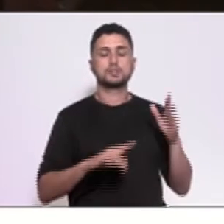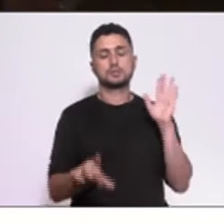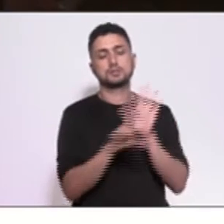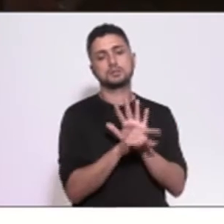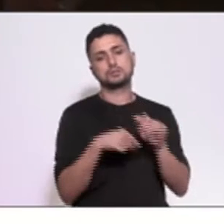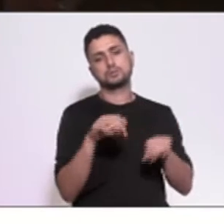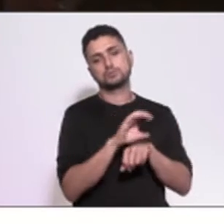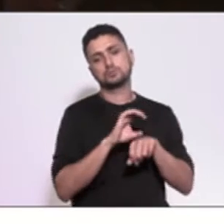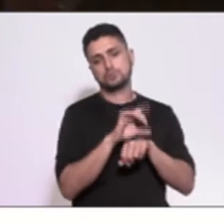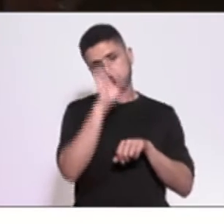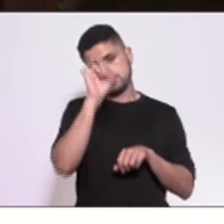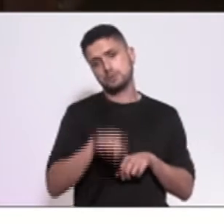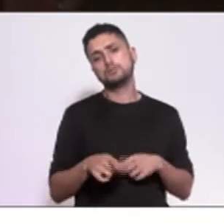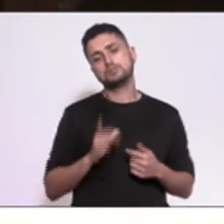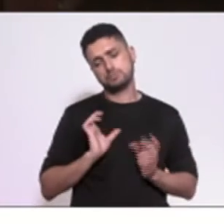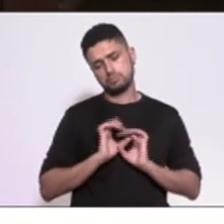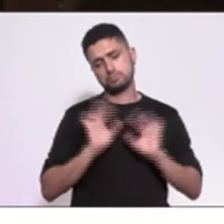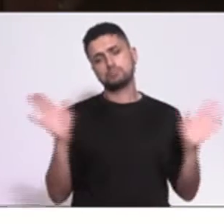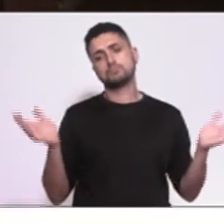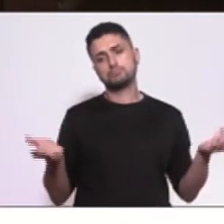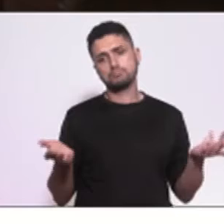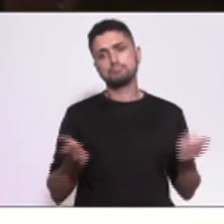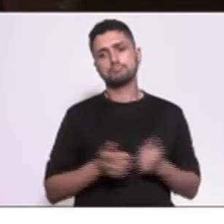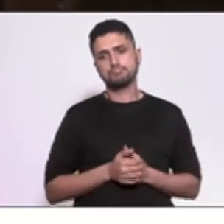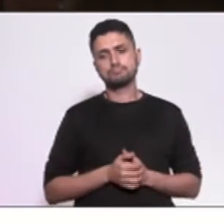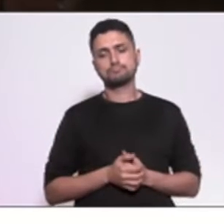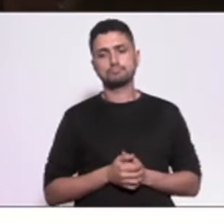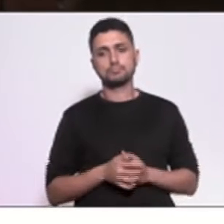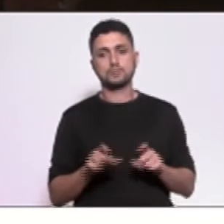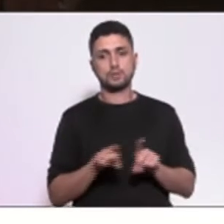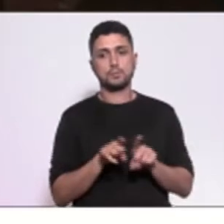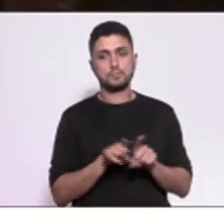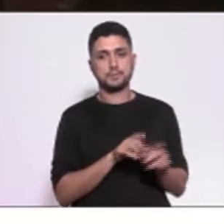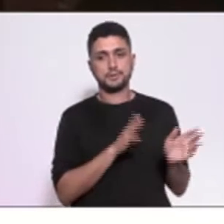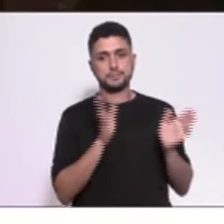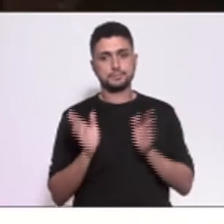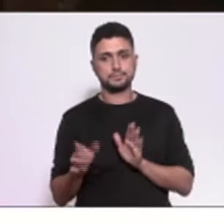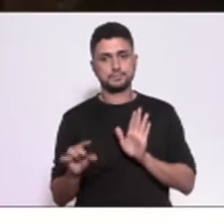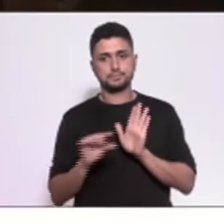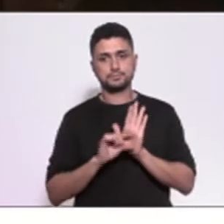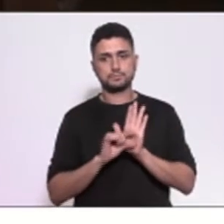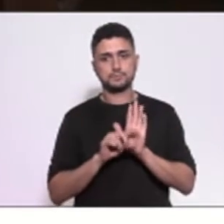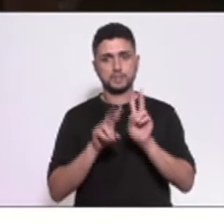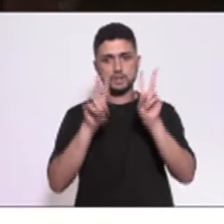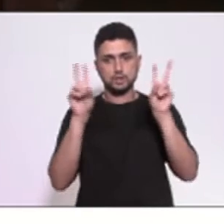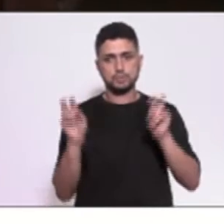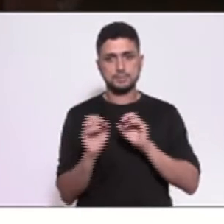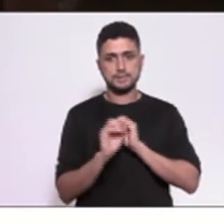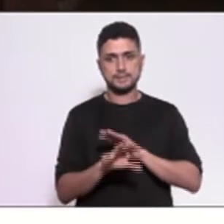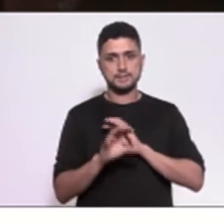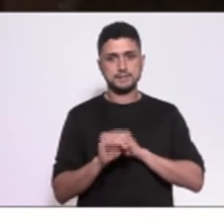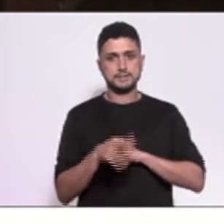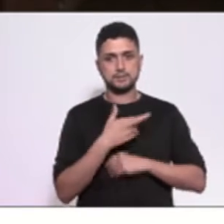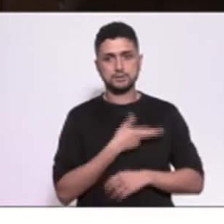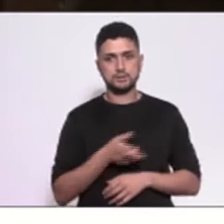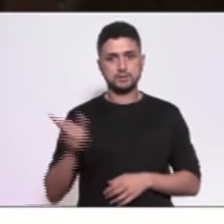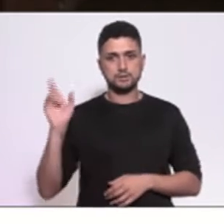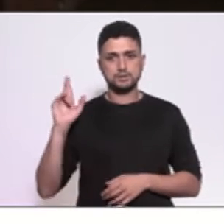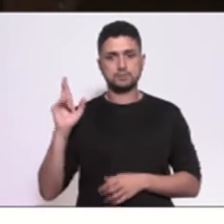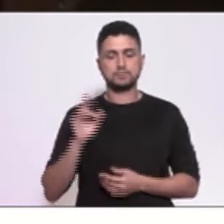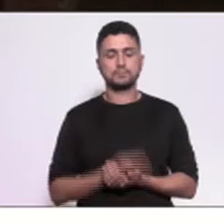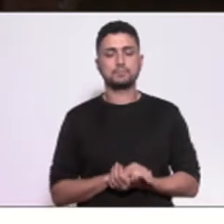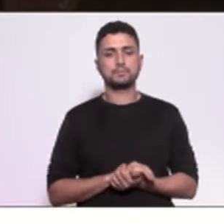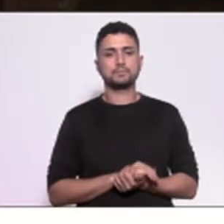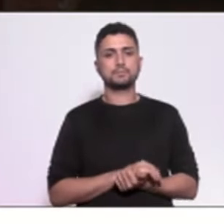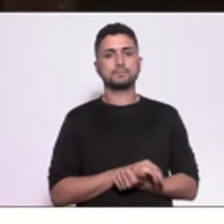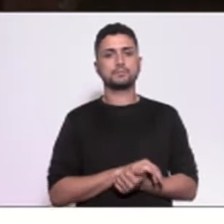na Constituição. Vamos ver também aqui sobre o ensino religioso na nossa Constituição,